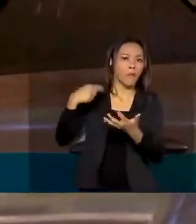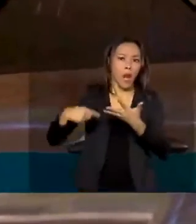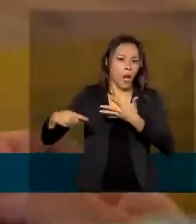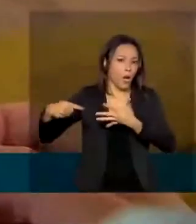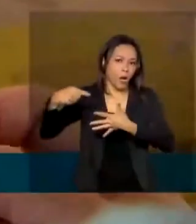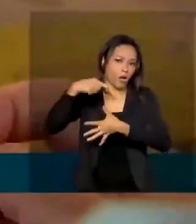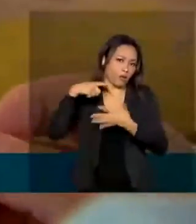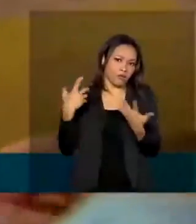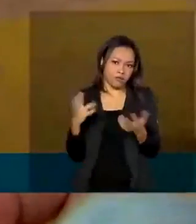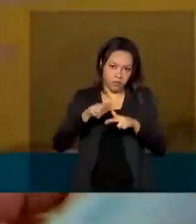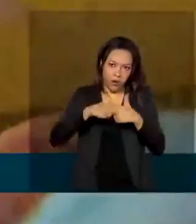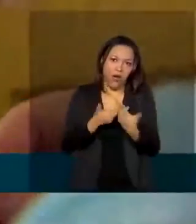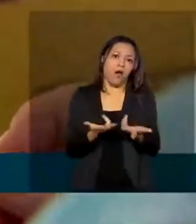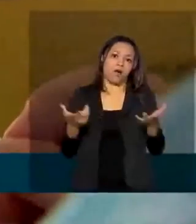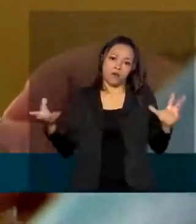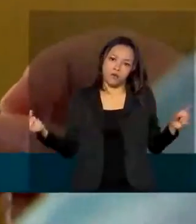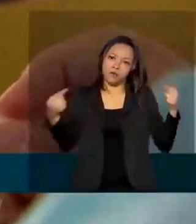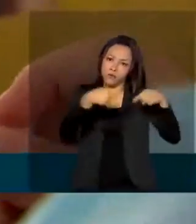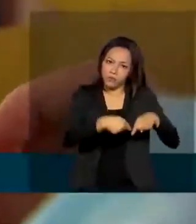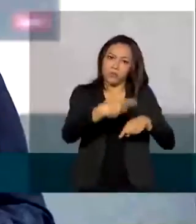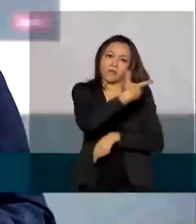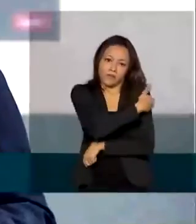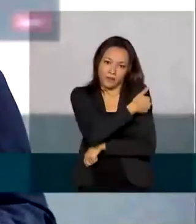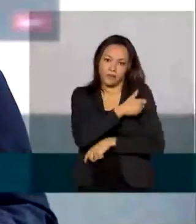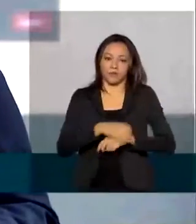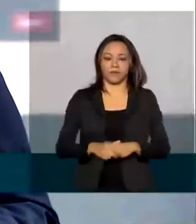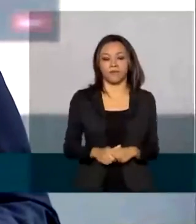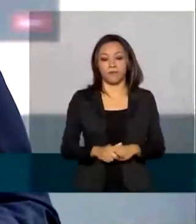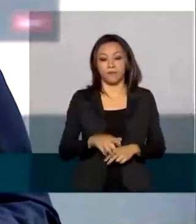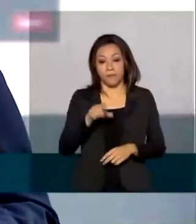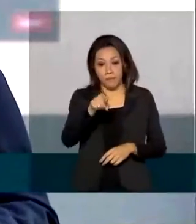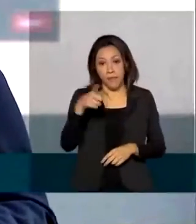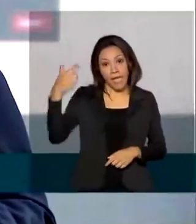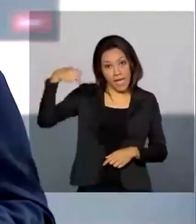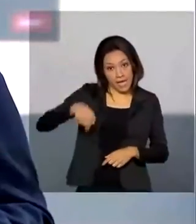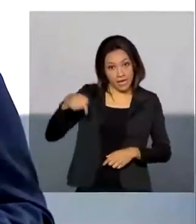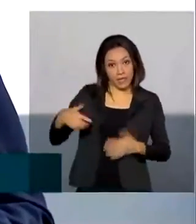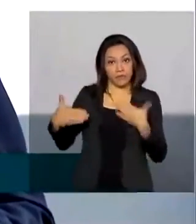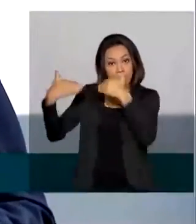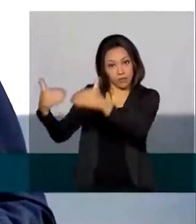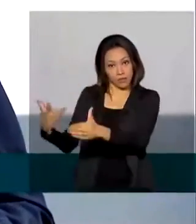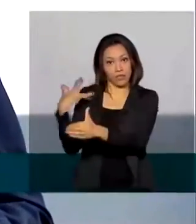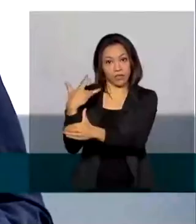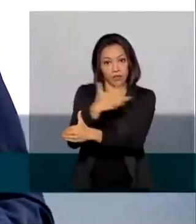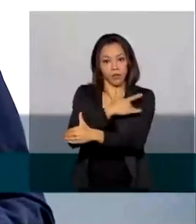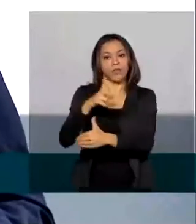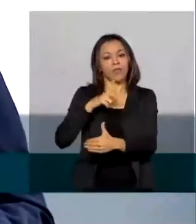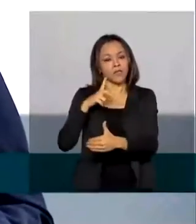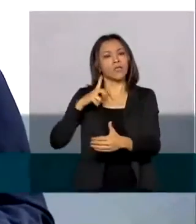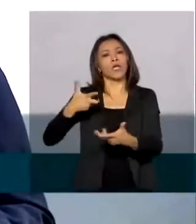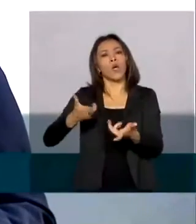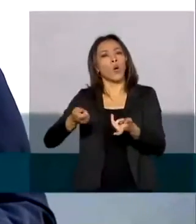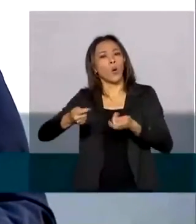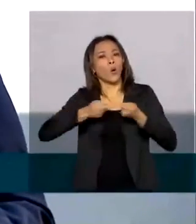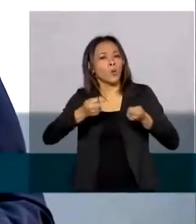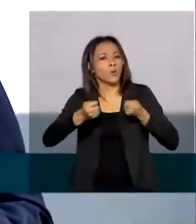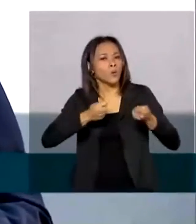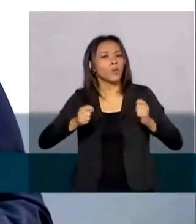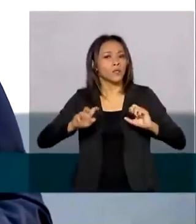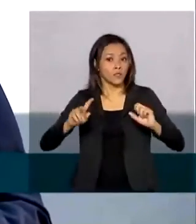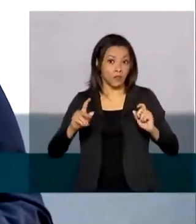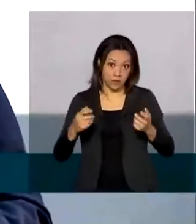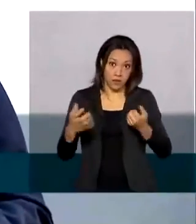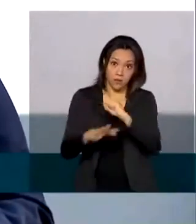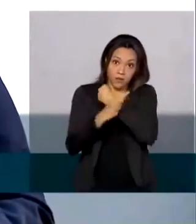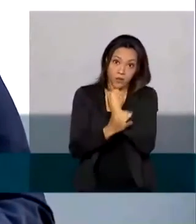adversos supostamente ligados à imunização. Este ministério tem total controle e segurança do imunizante que